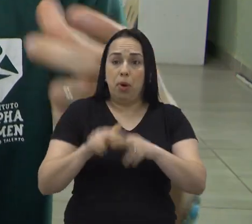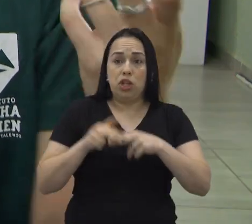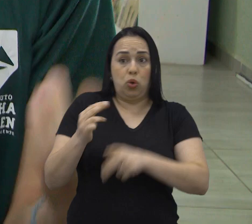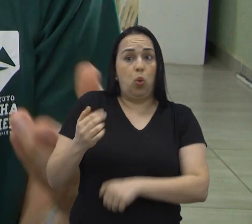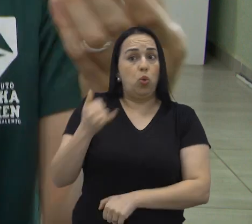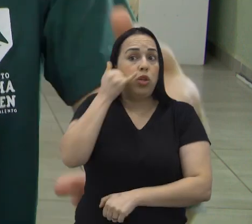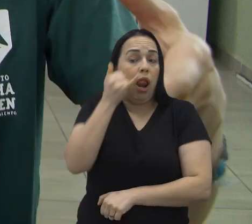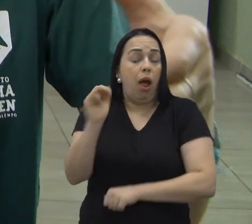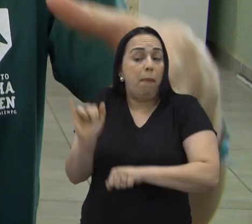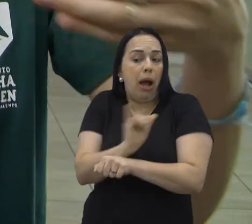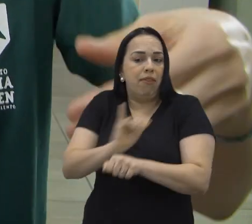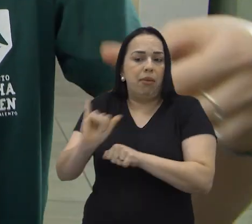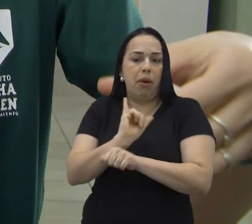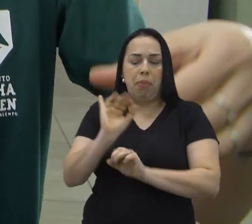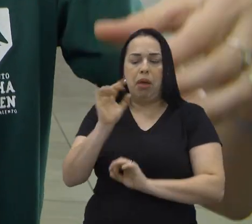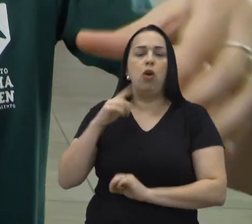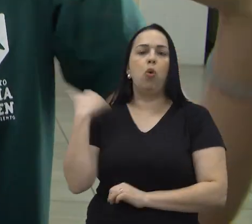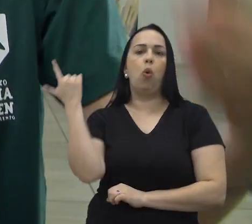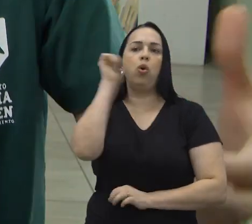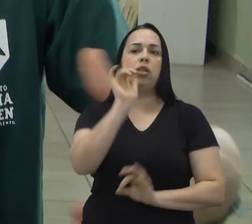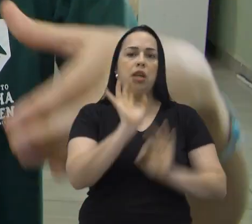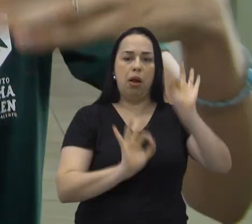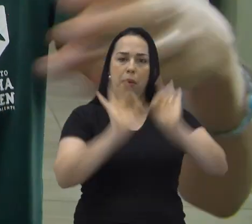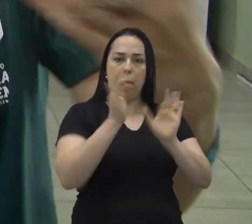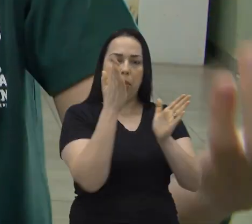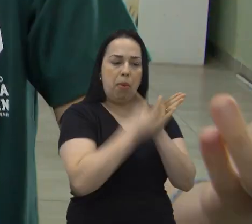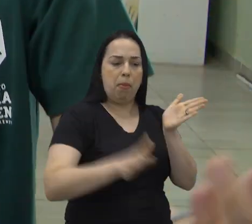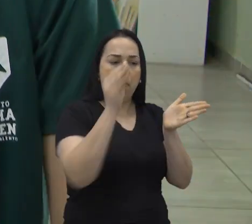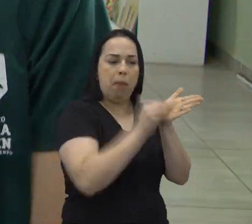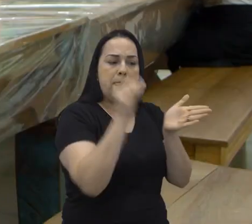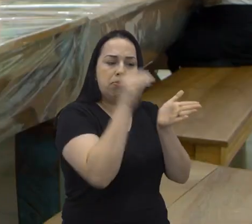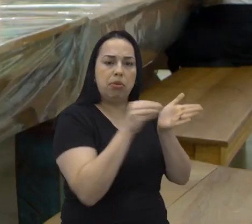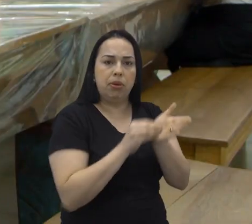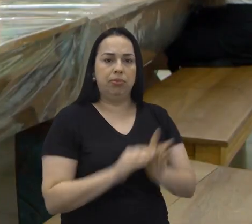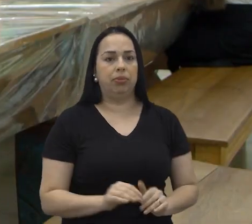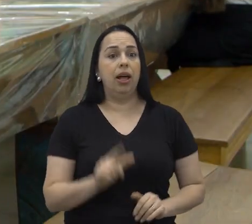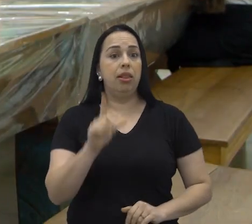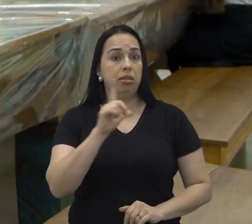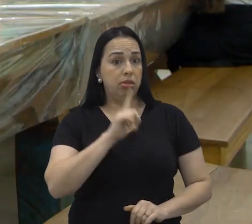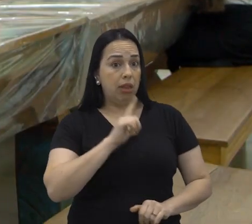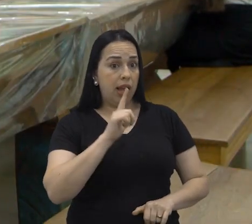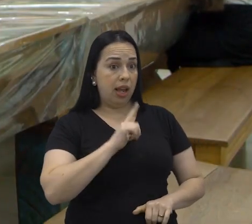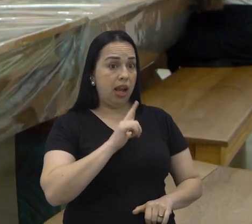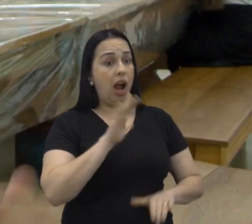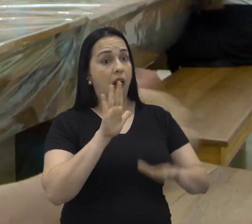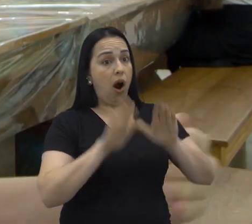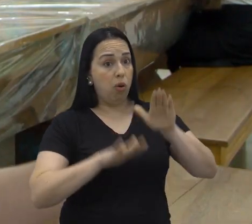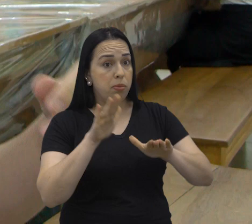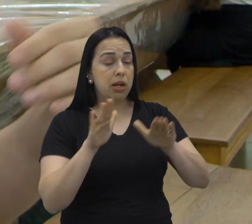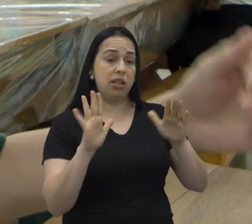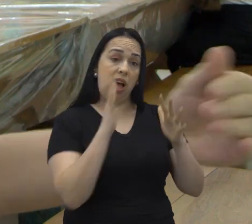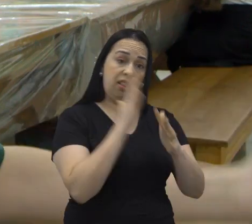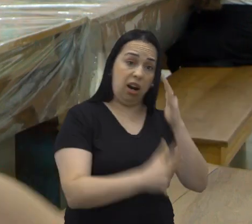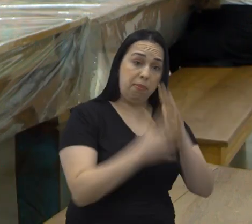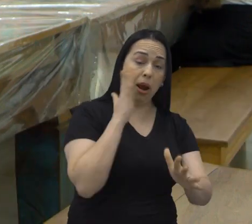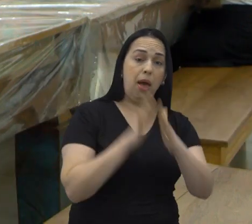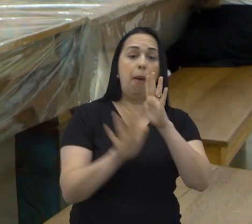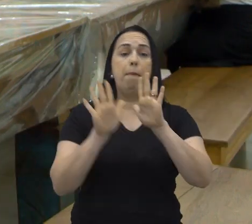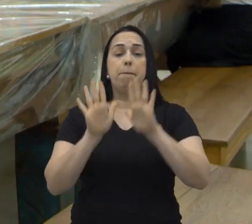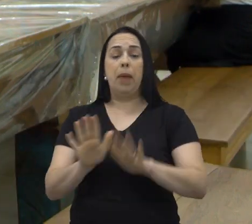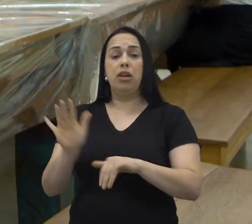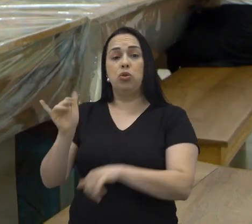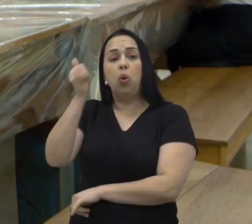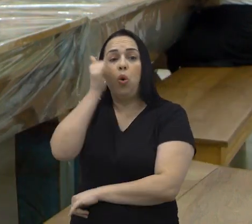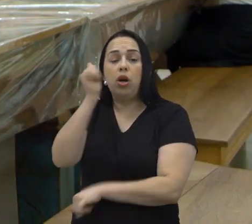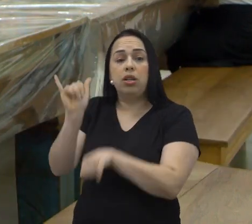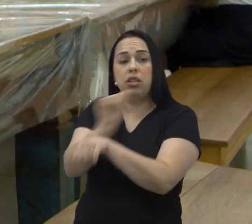eu acredito que o celular é uma ferramenta muito importante para me organizar na escola. Obviamente ele tem os seus momentos onde ele atrapalha a linha de raciocínio, mas o